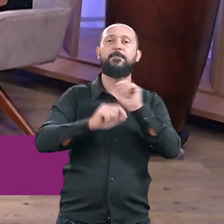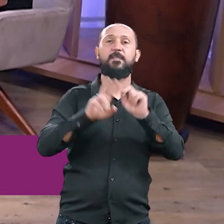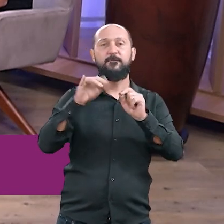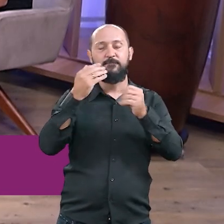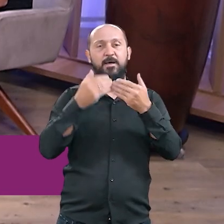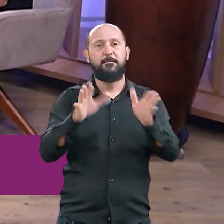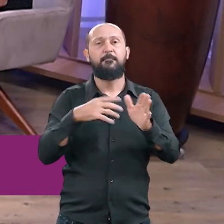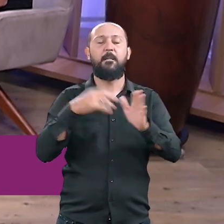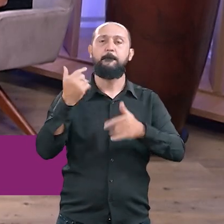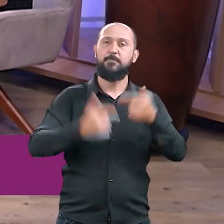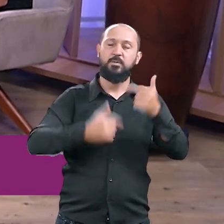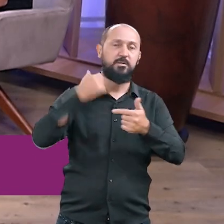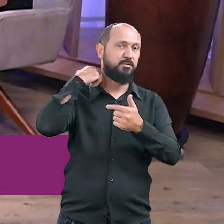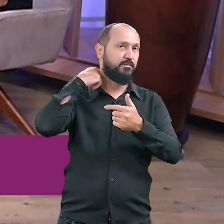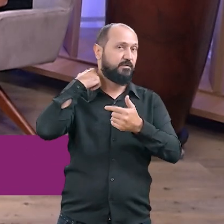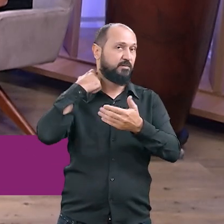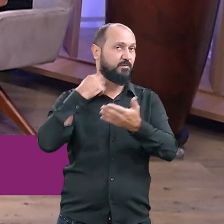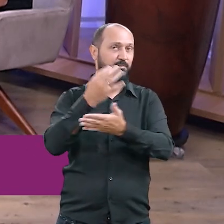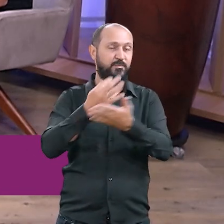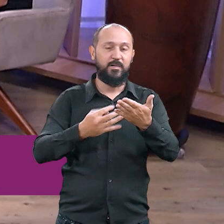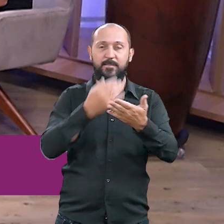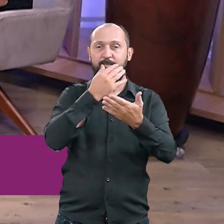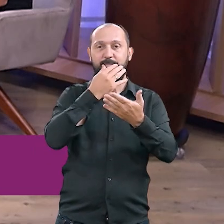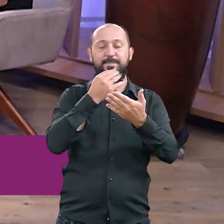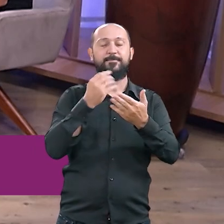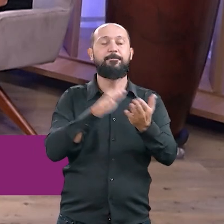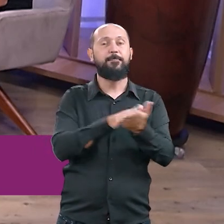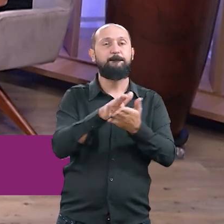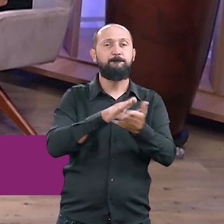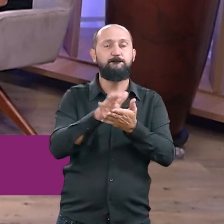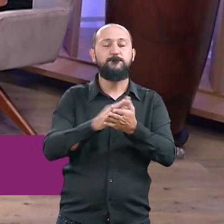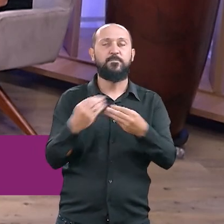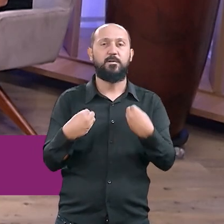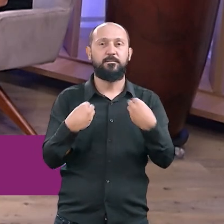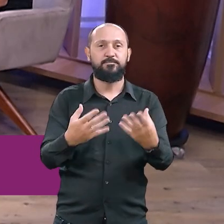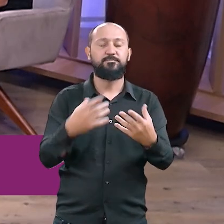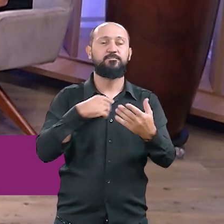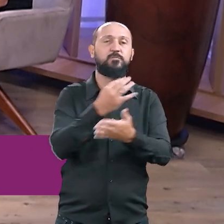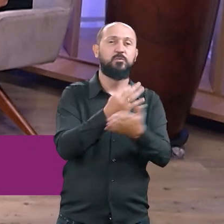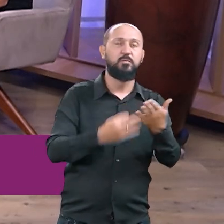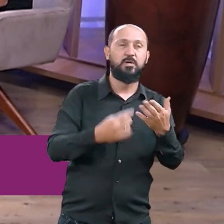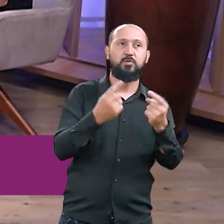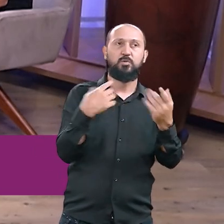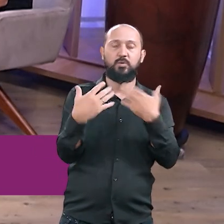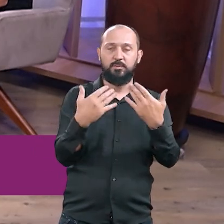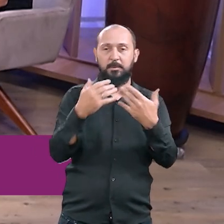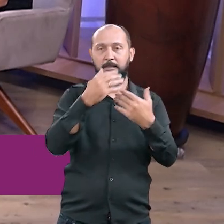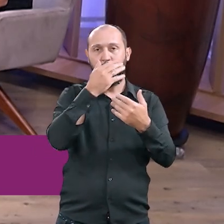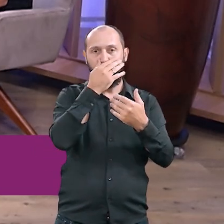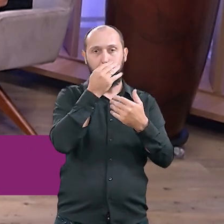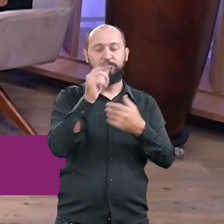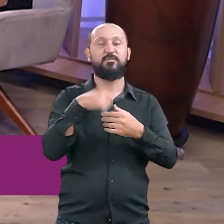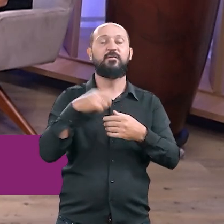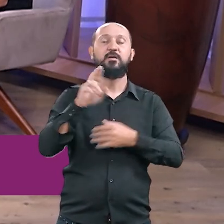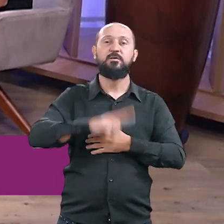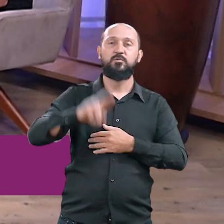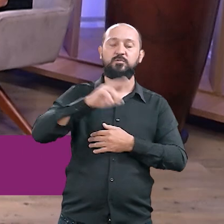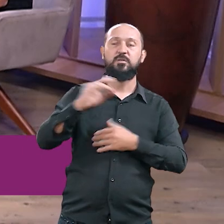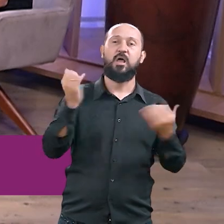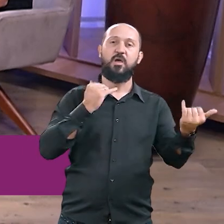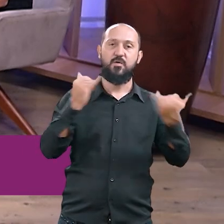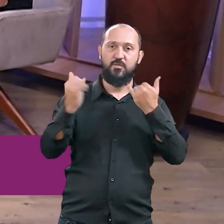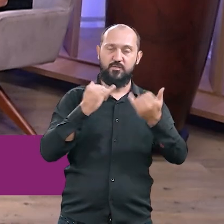para influenciar a decisão das pessoas. As pessoas tendem a acreditar em alguma coisa e tudo que está próximo ou que